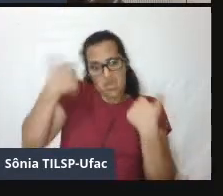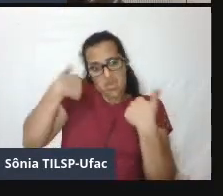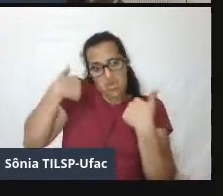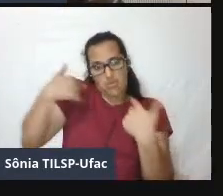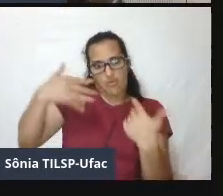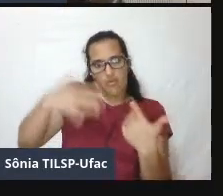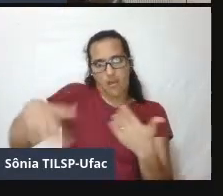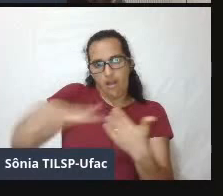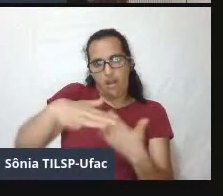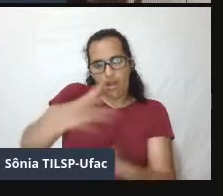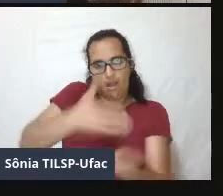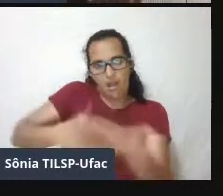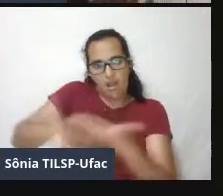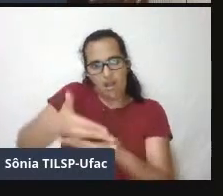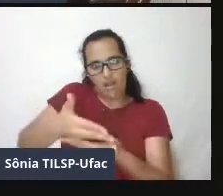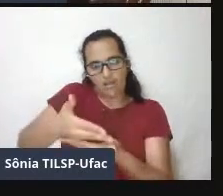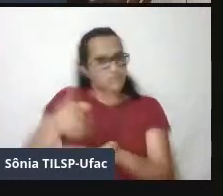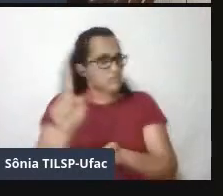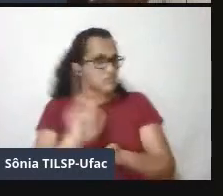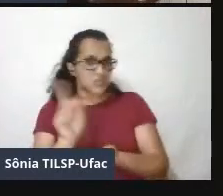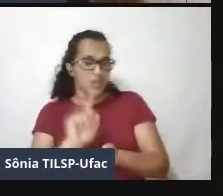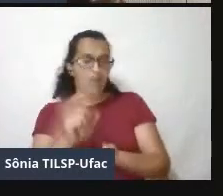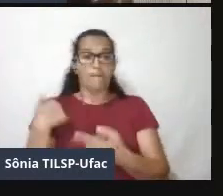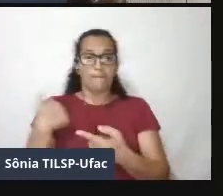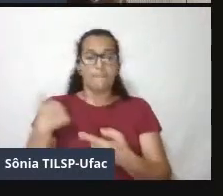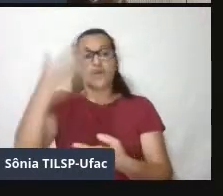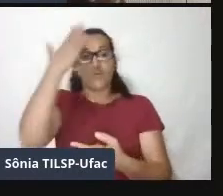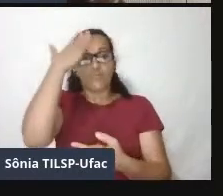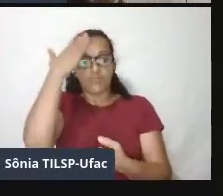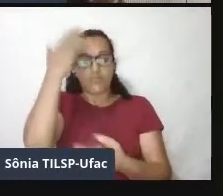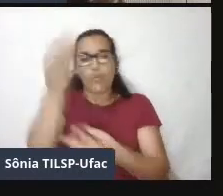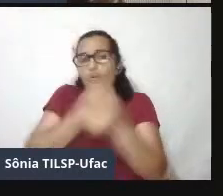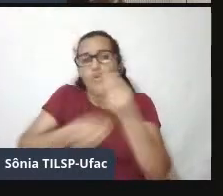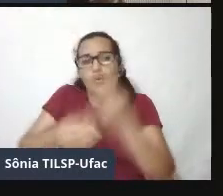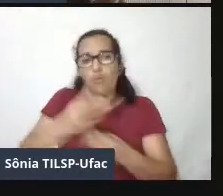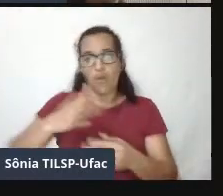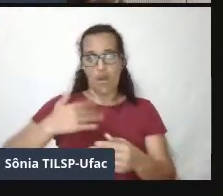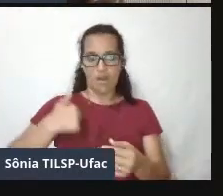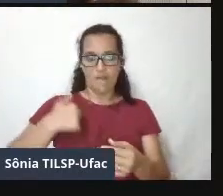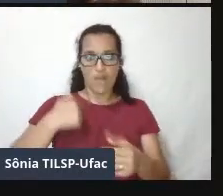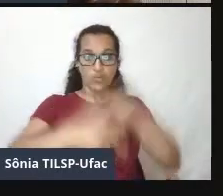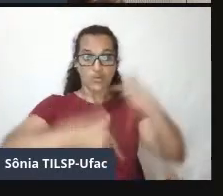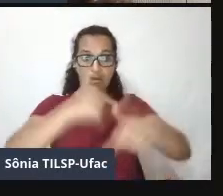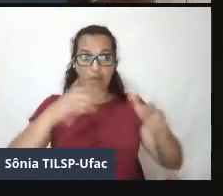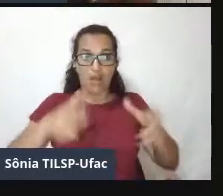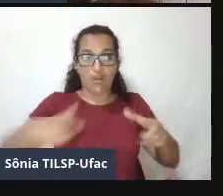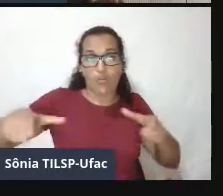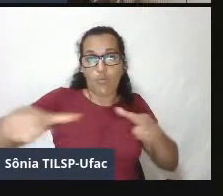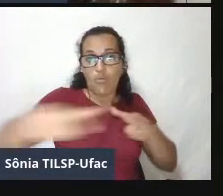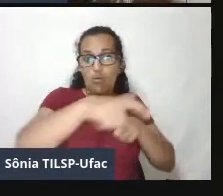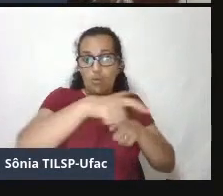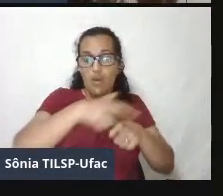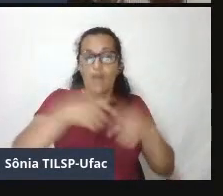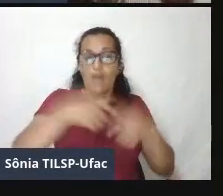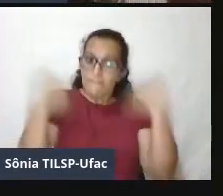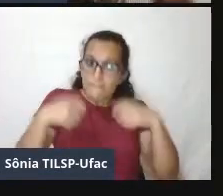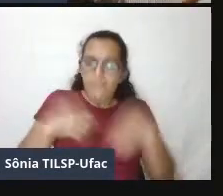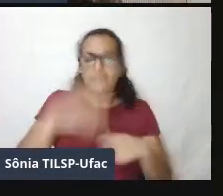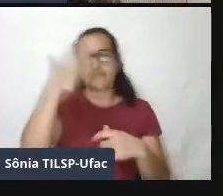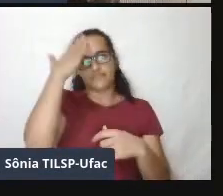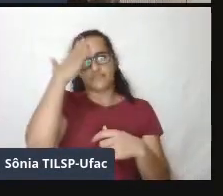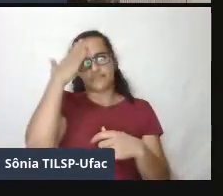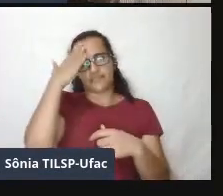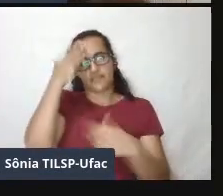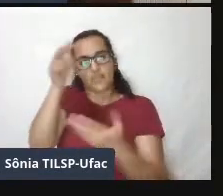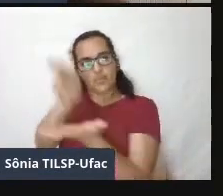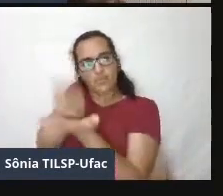profissional? Não. Isso é motivo de orgulho porque eu entendo que no meu local de trabalho, o que eu preciso saber para melhor atender o meu paciente, eu